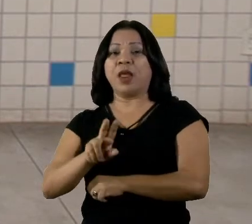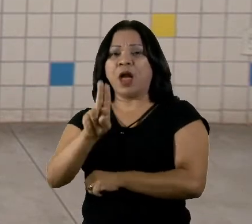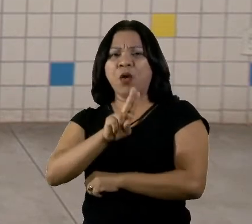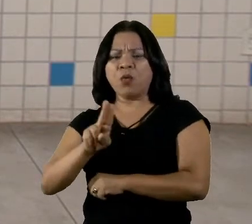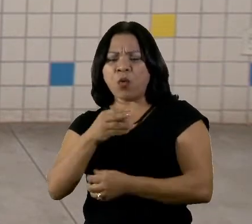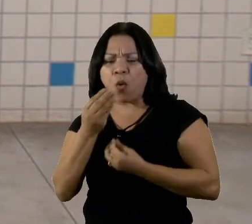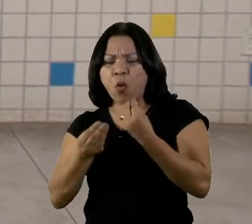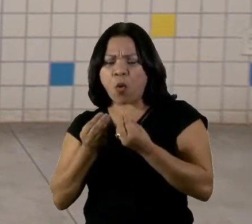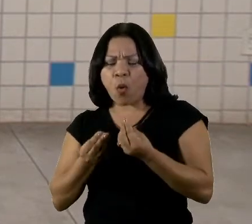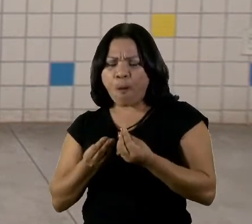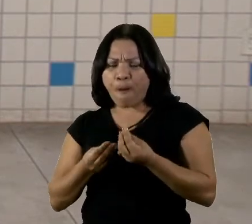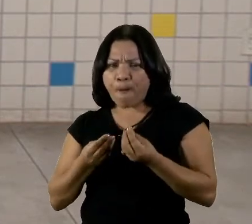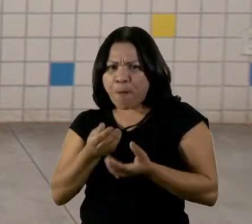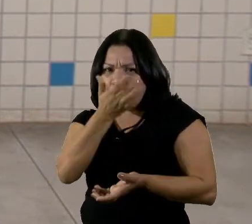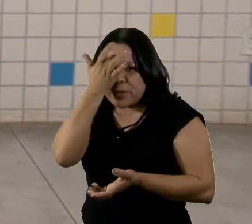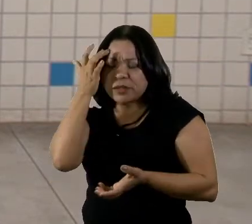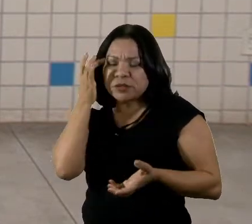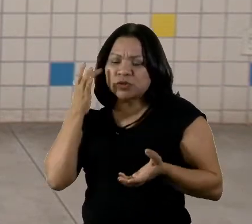comportamento